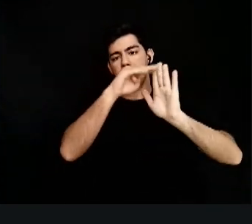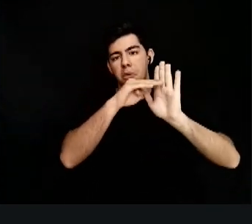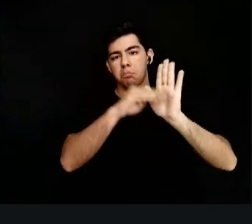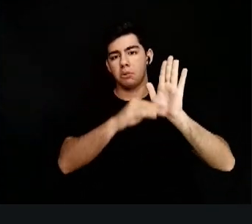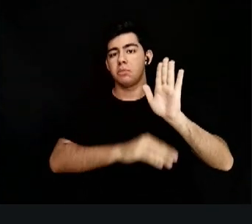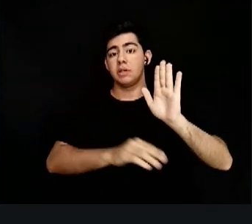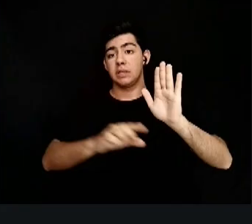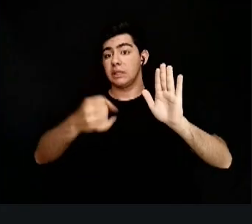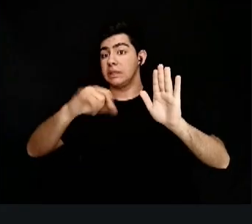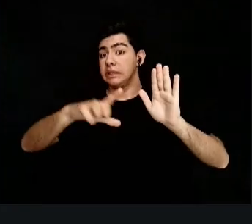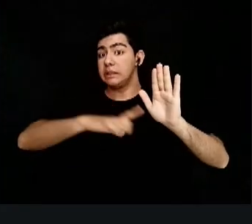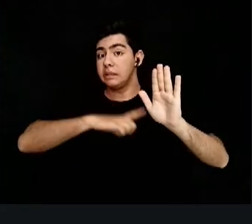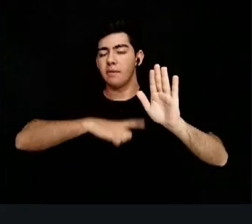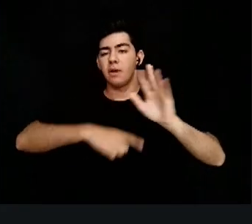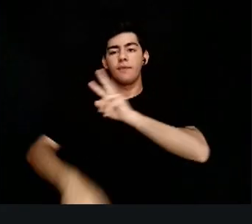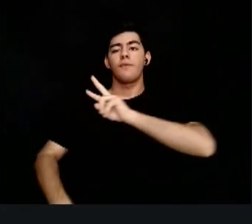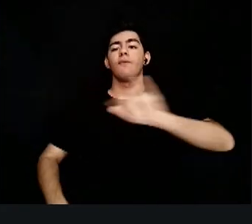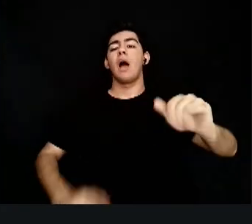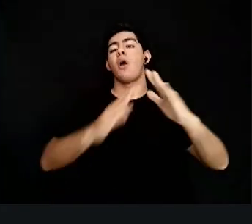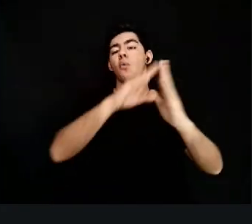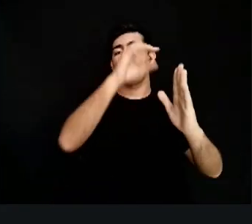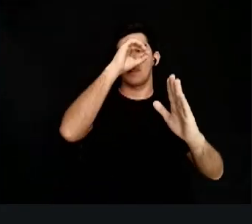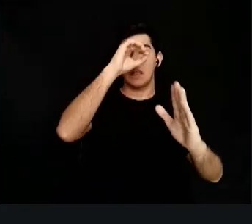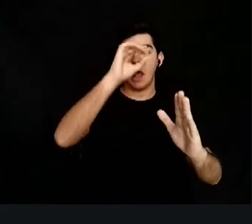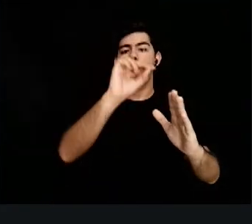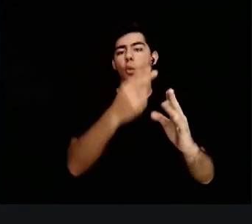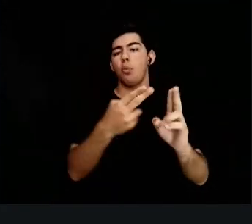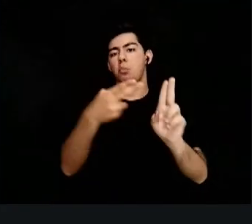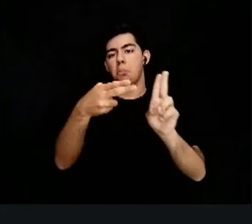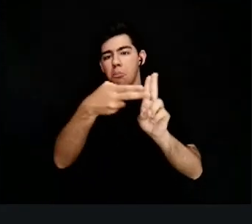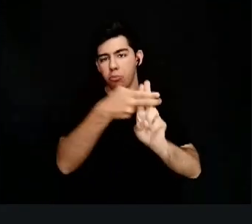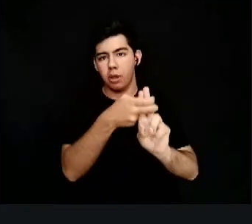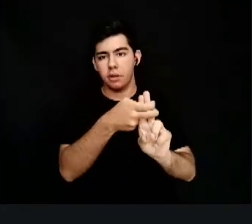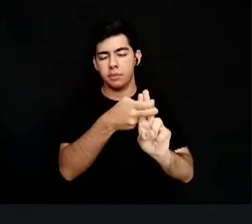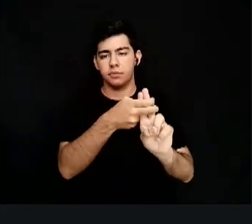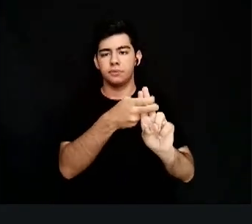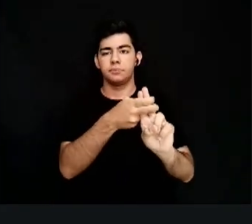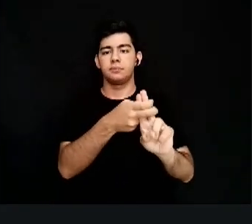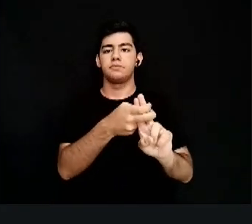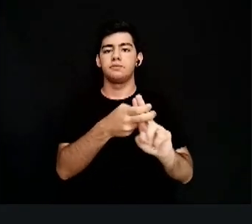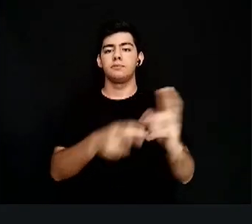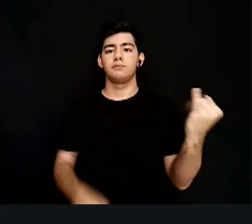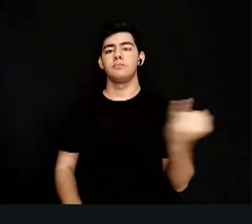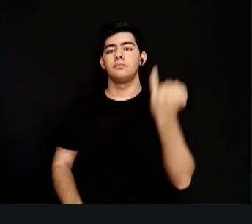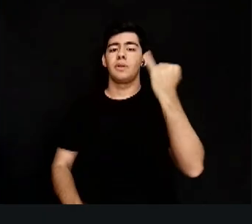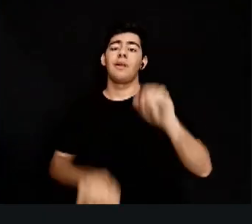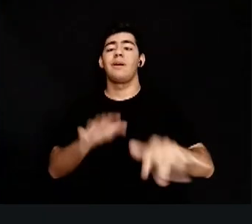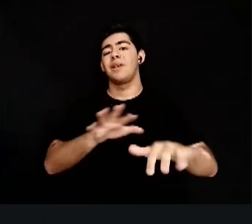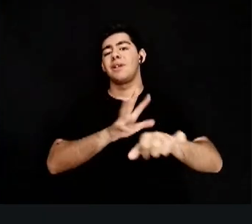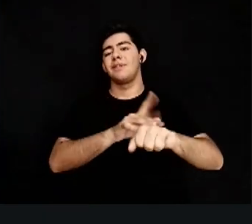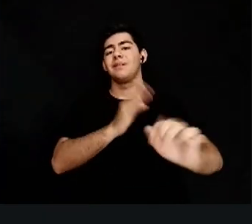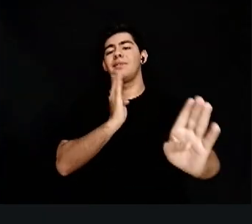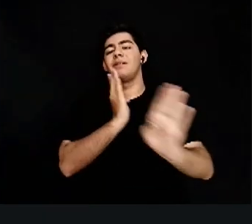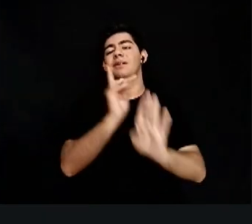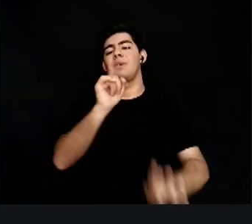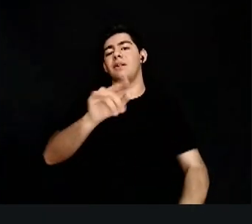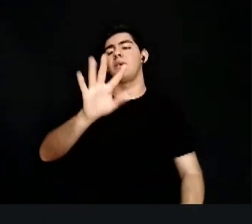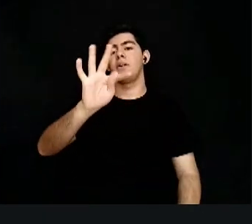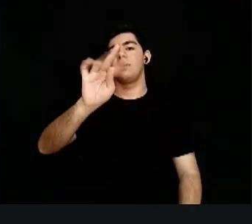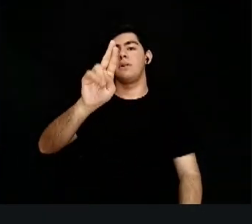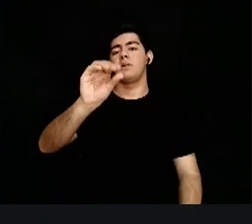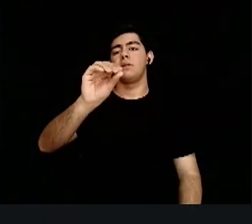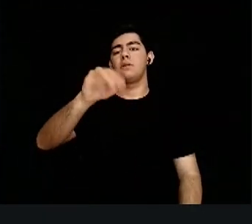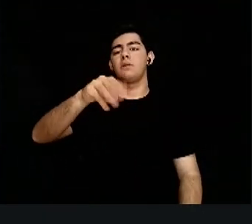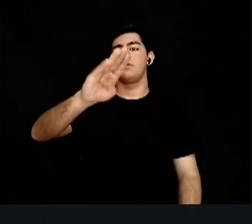fatores de risco, né, procure pronto-socorro, né, e uma das principais hipóteses diagnósticas é